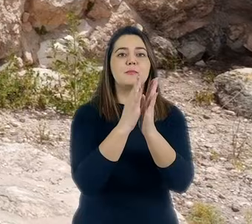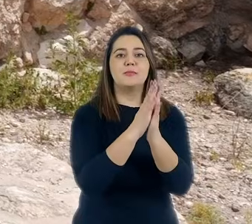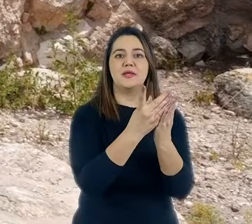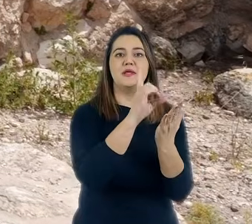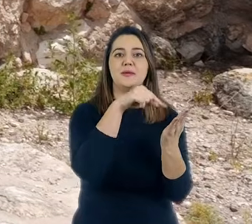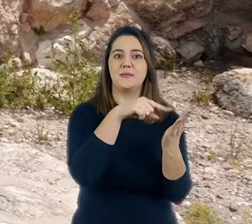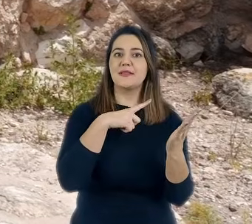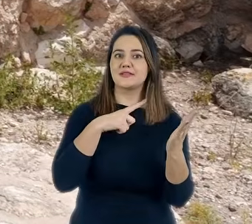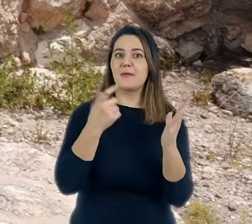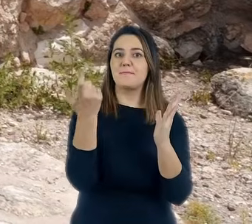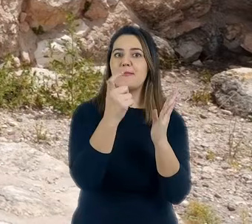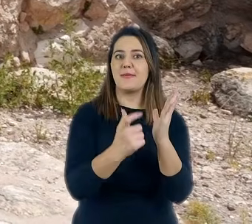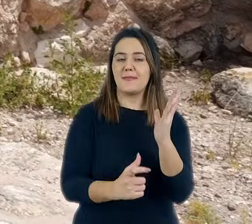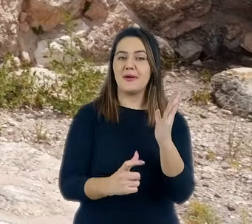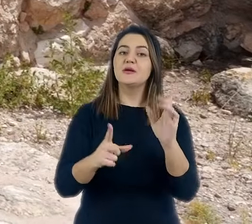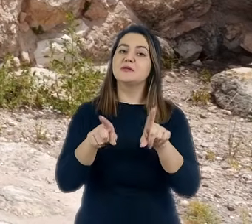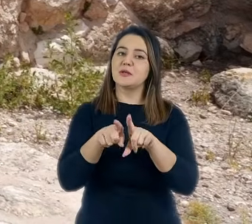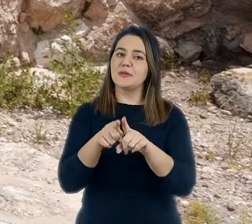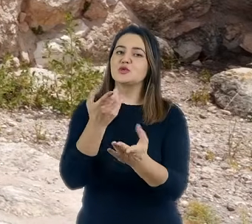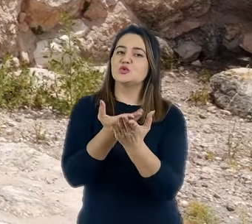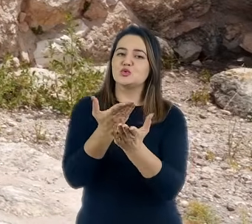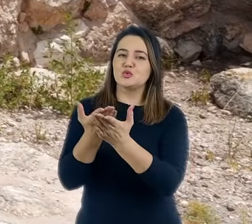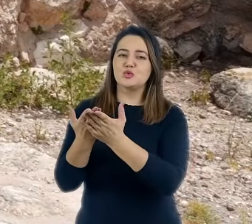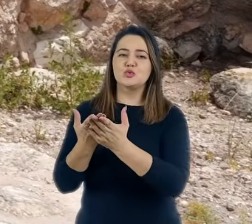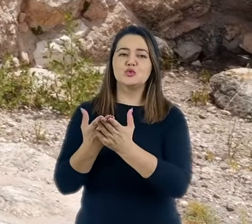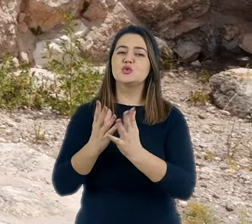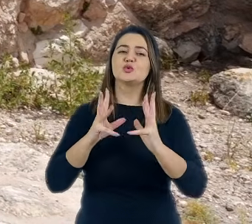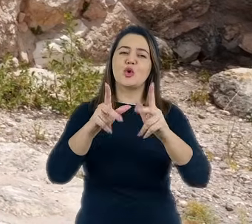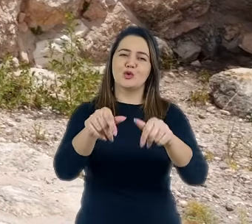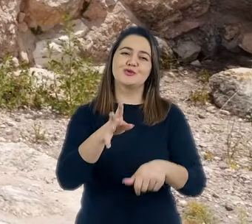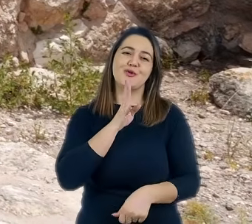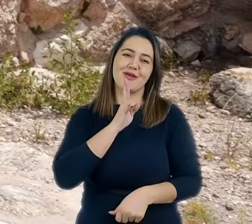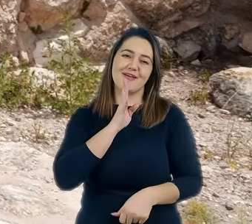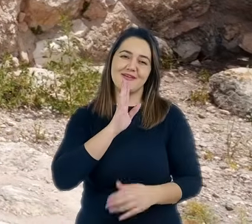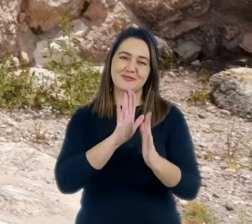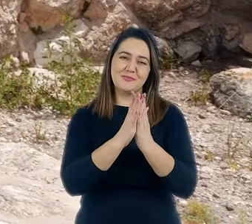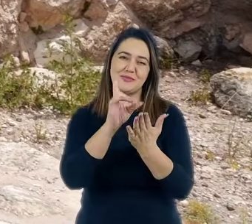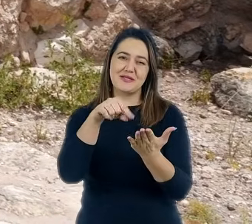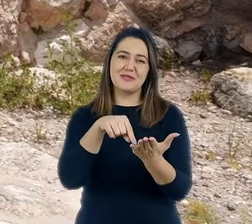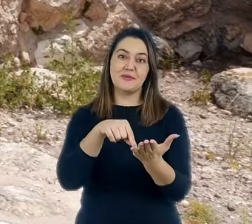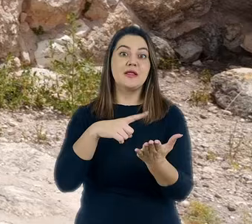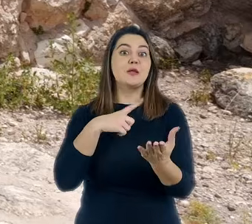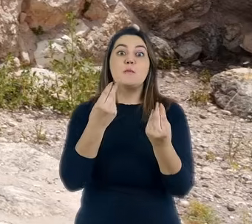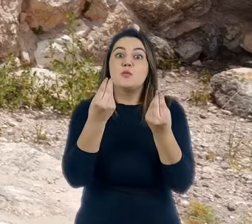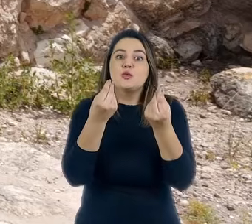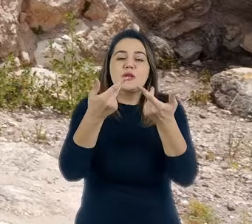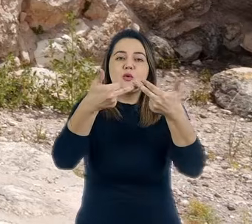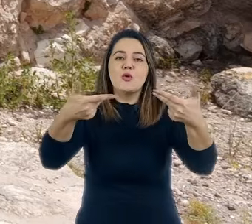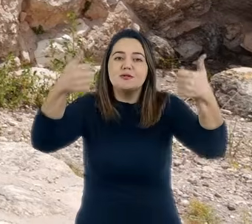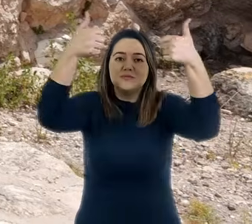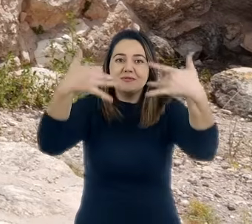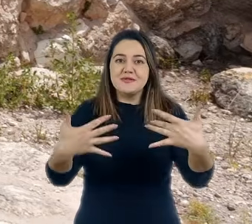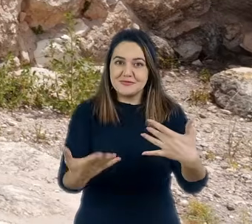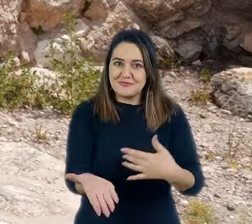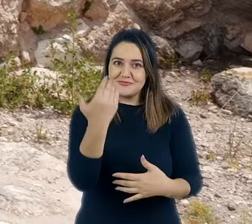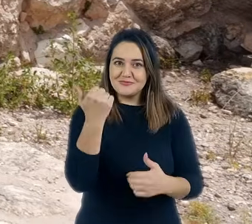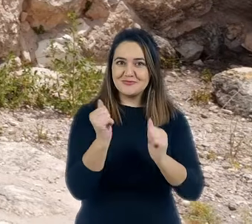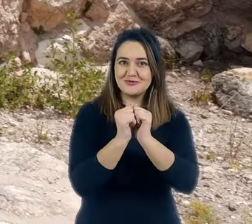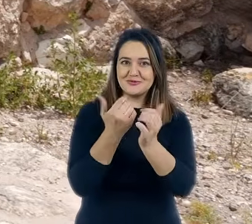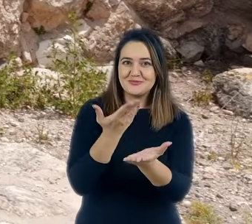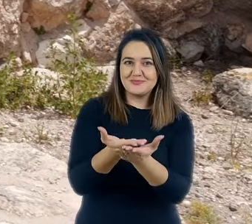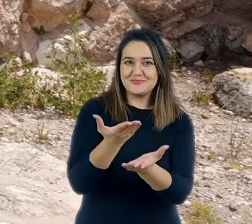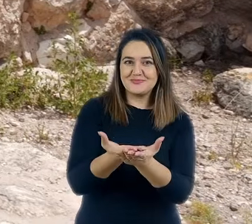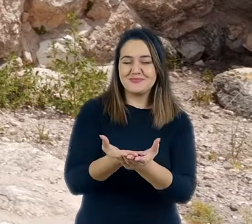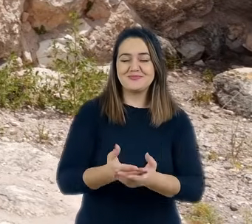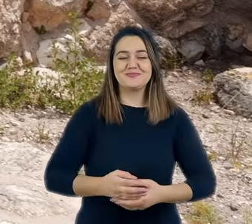texto bíblico e que faz parte do estudo de todos aqueles que conhecem a palavra de Deus. Então eu tenho muita coisa para falar para você, então não sai daí,